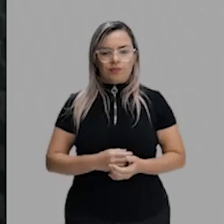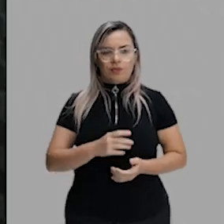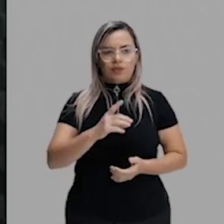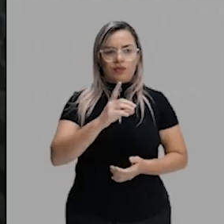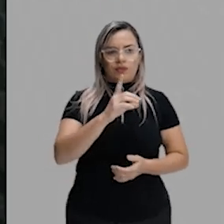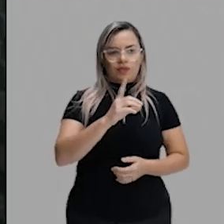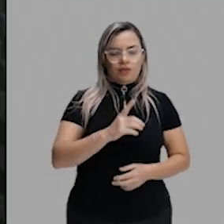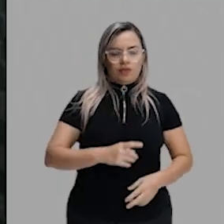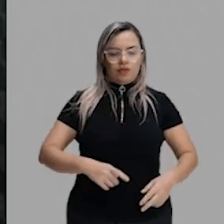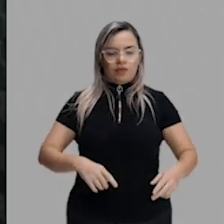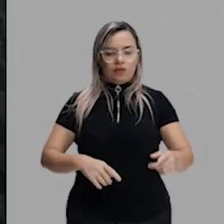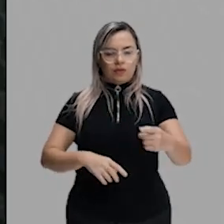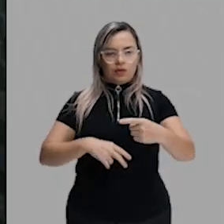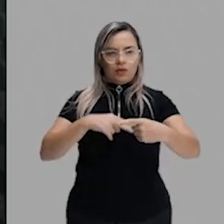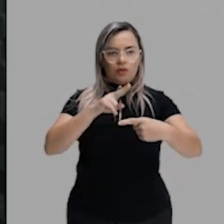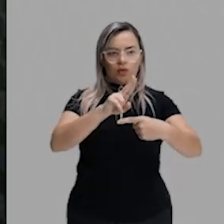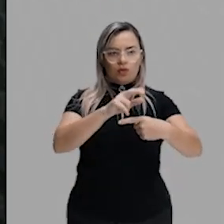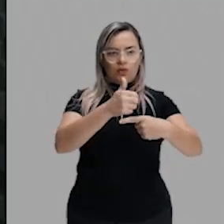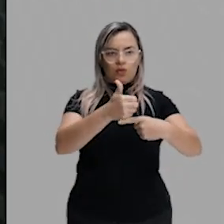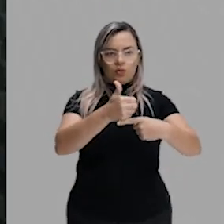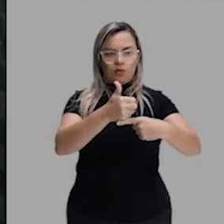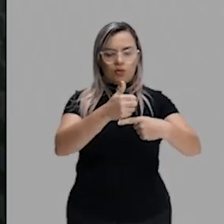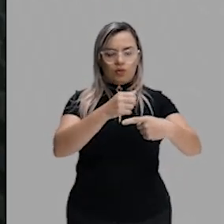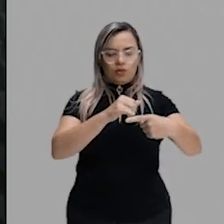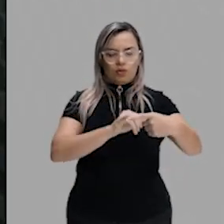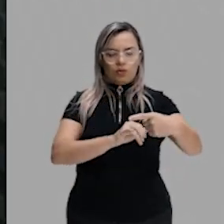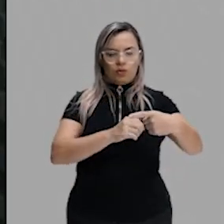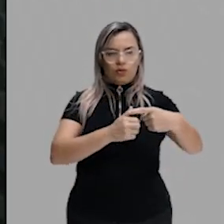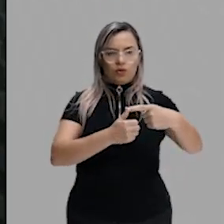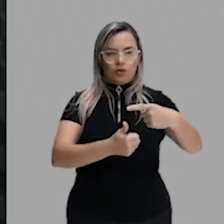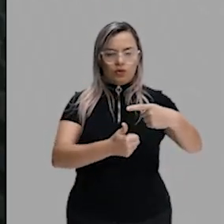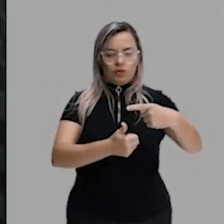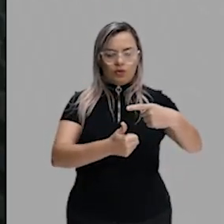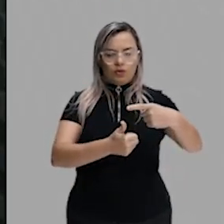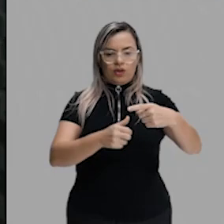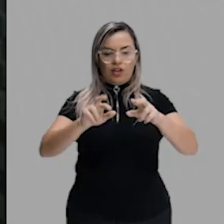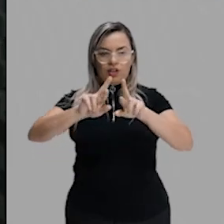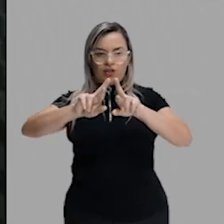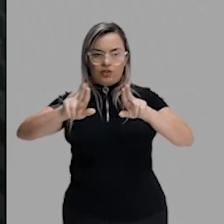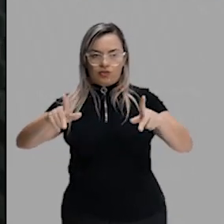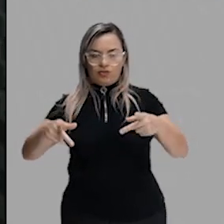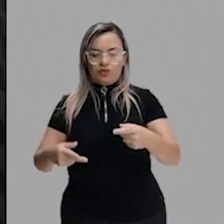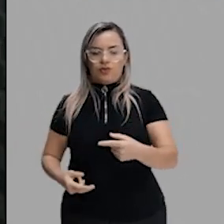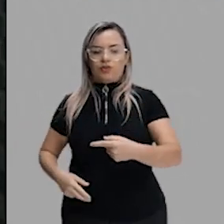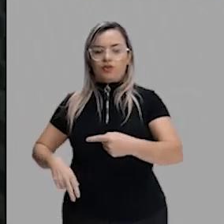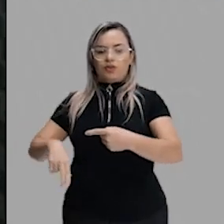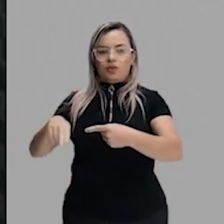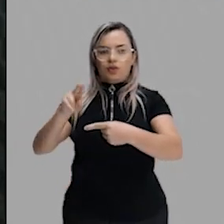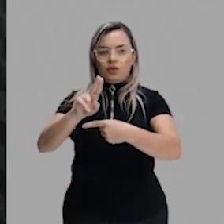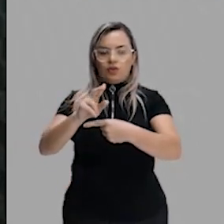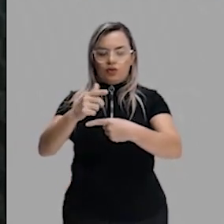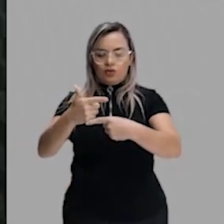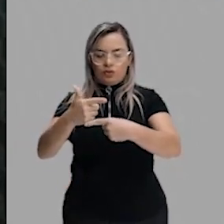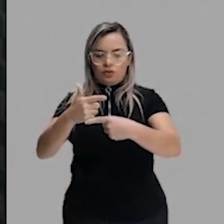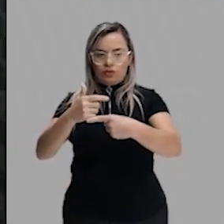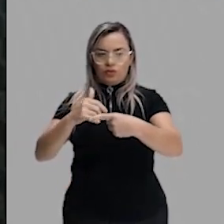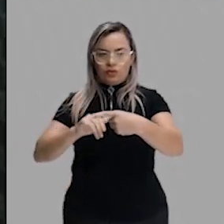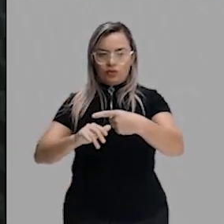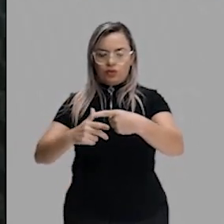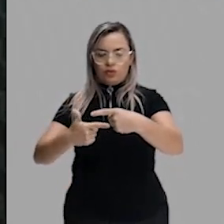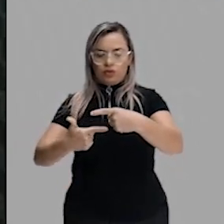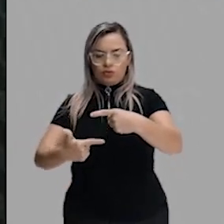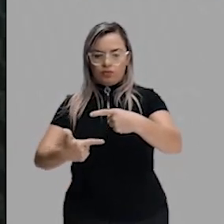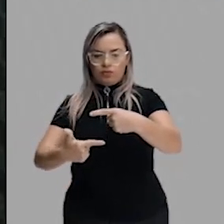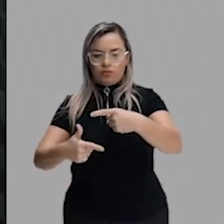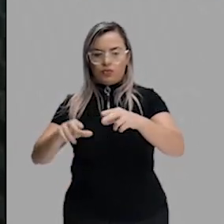DDP1 sobre corrente 1 vai ser diferente quando nós fizermos uma DDP2 sobre corrente 2. Que, por sua